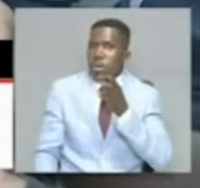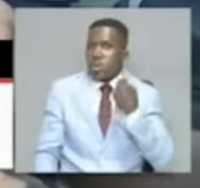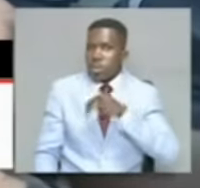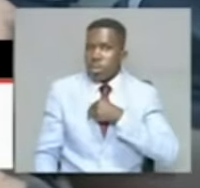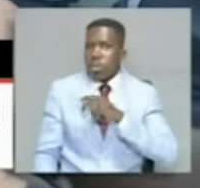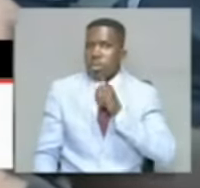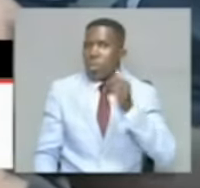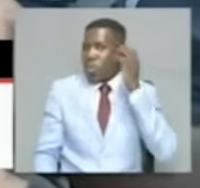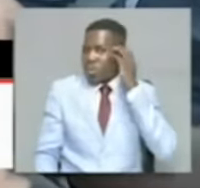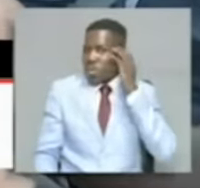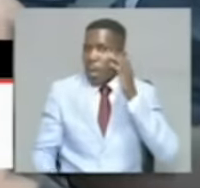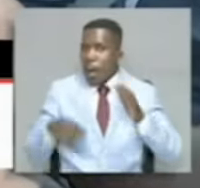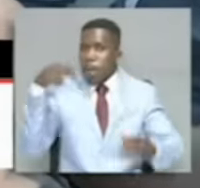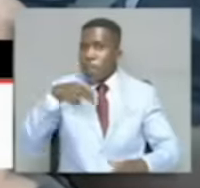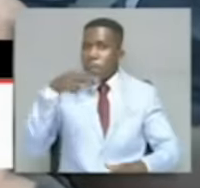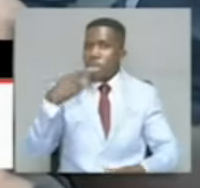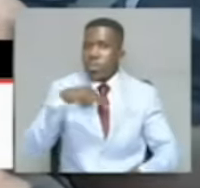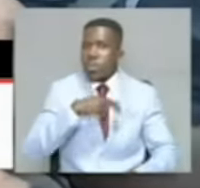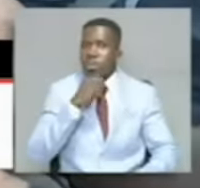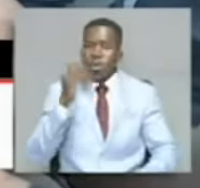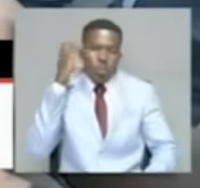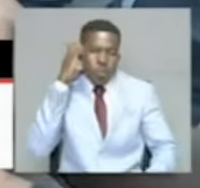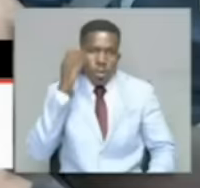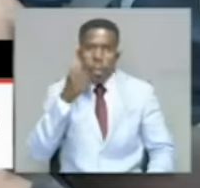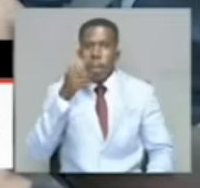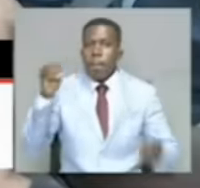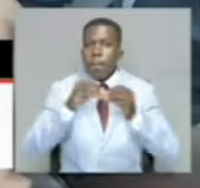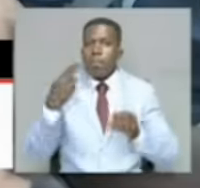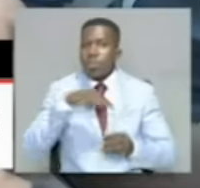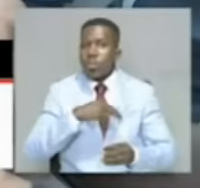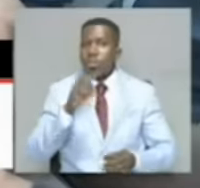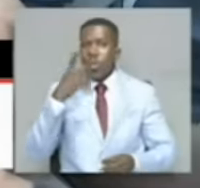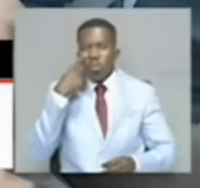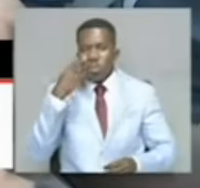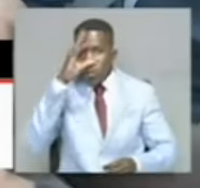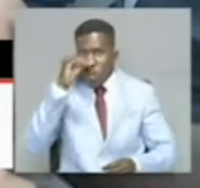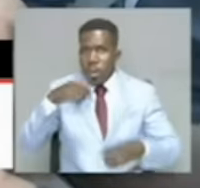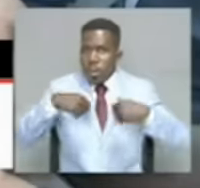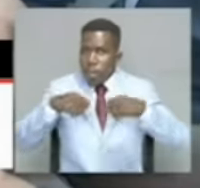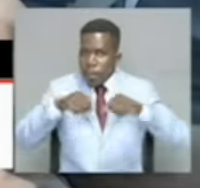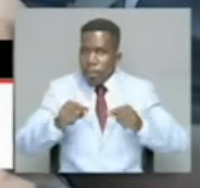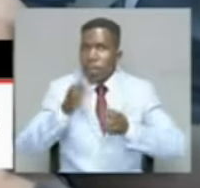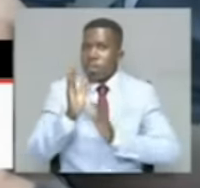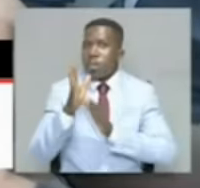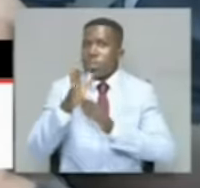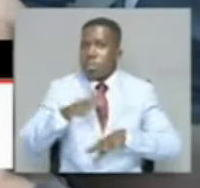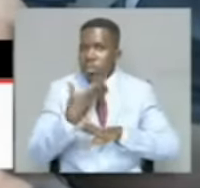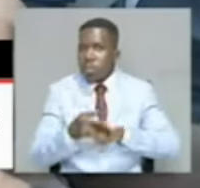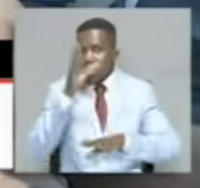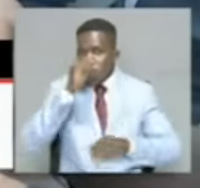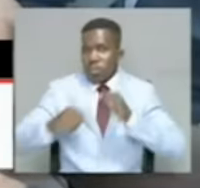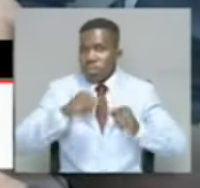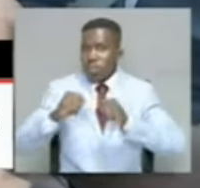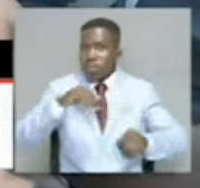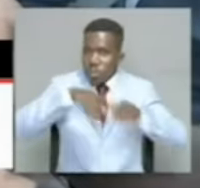porque o carro estava fechado e a distância que demos. De repente só vimos os homens da moto estavam a vir. O Camaro veio a correr, subiu no